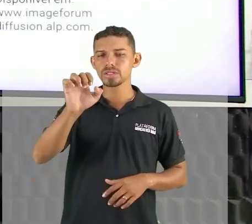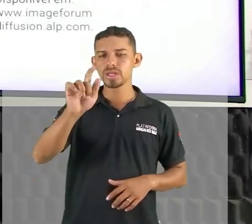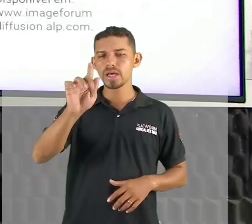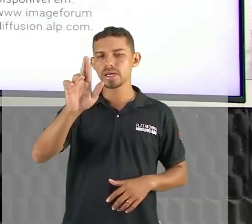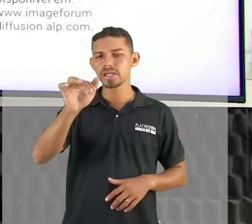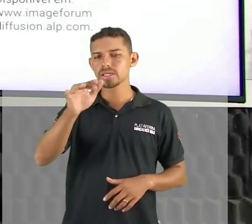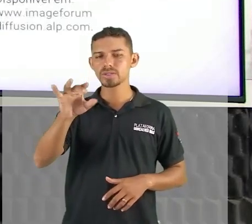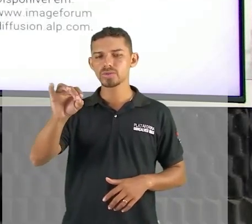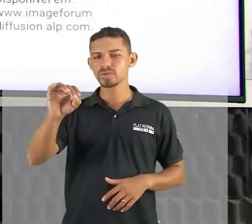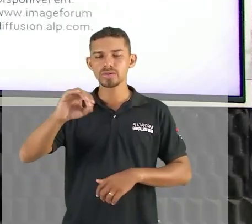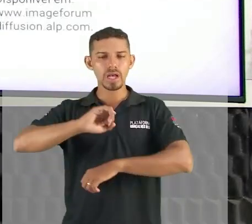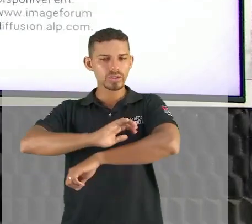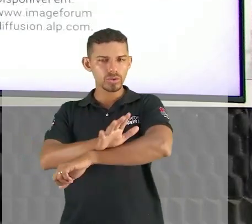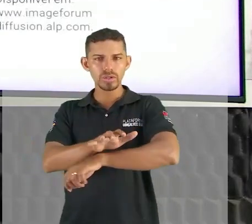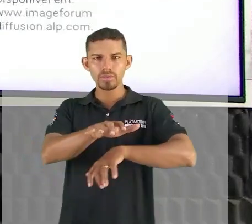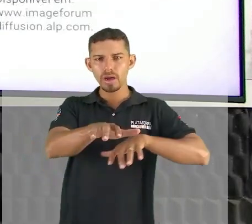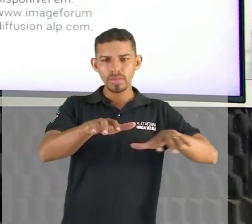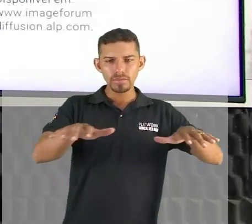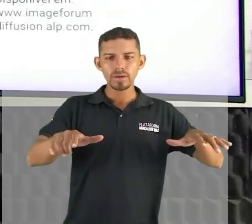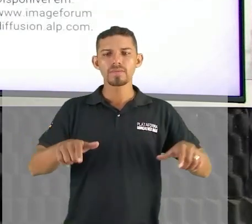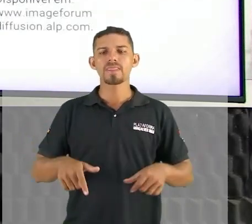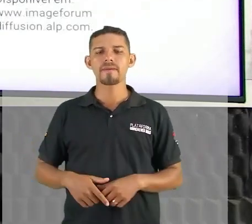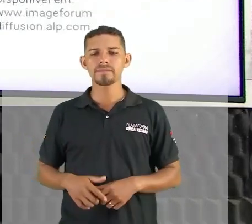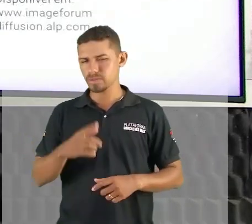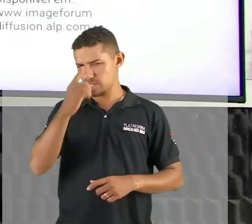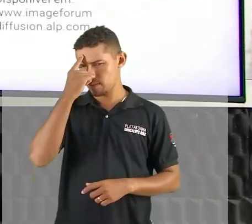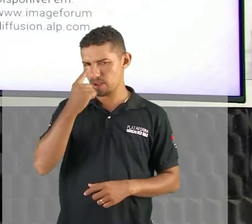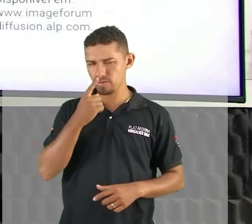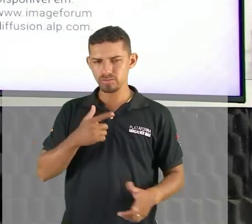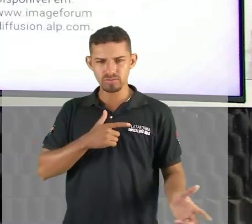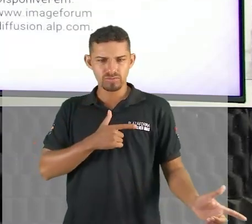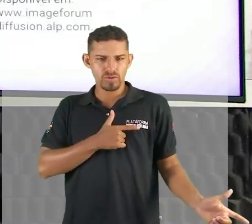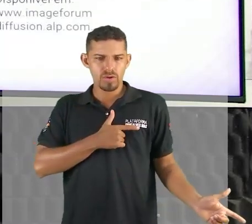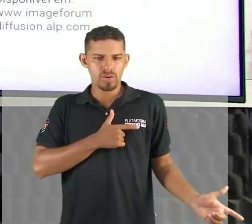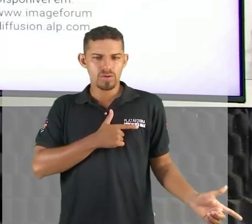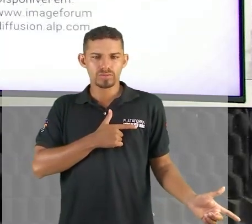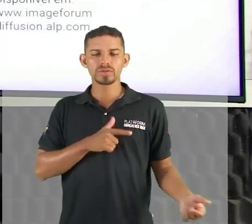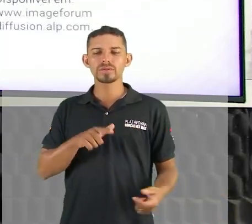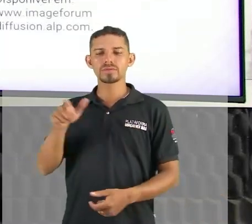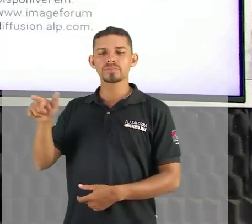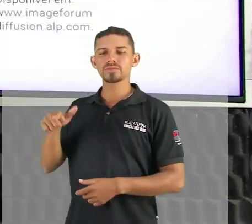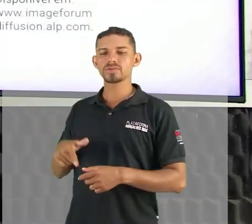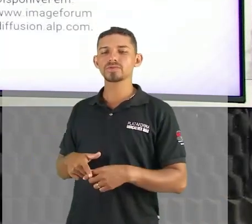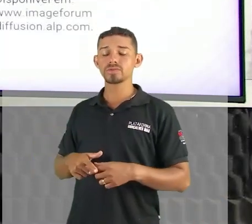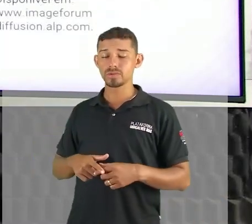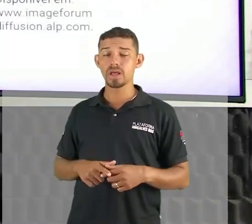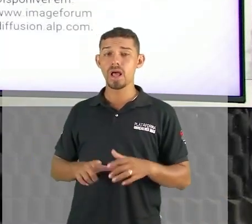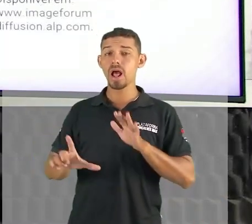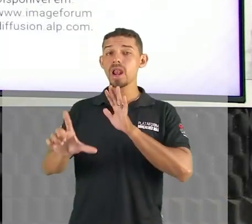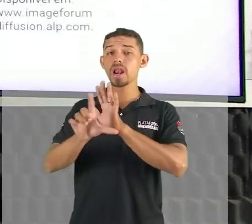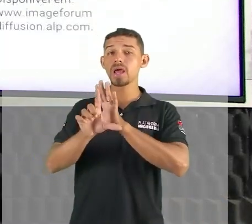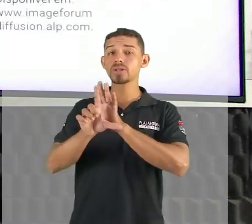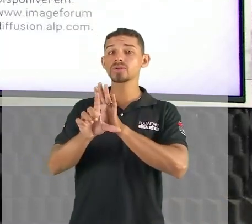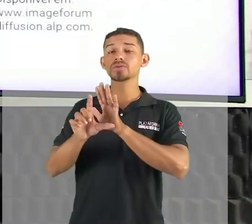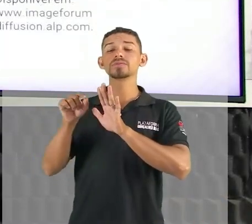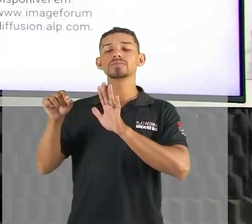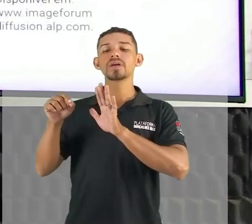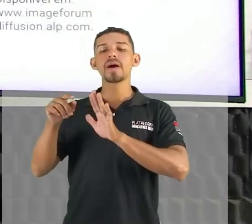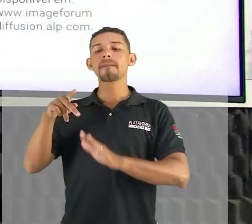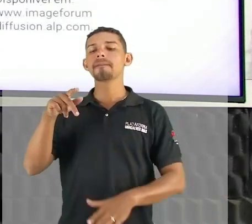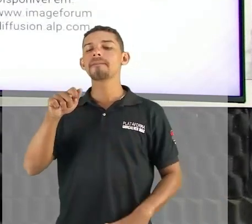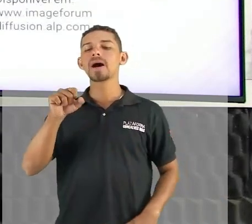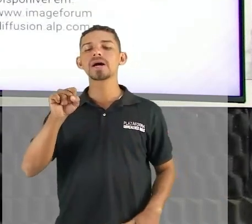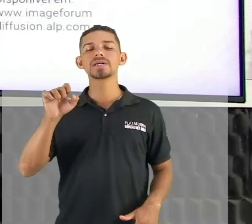segregacionismo racial. Na imagem, fuzileiros navais fazem valer a lei do passe, que regulamentava. Ou seja, o que é essa lei